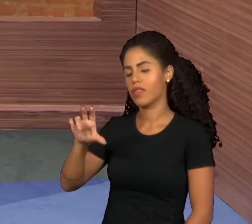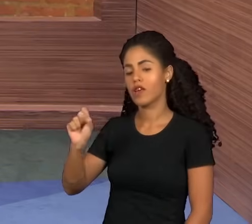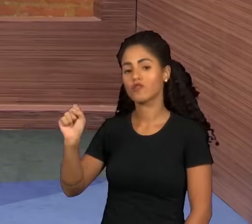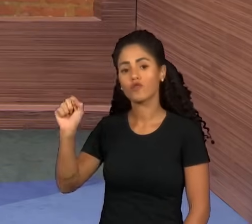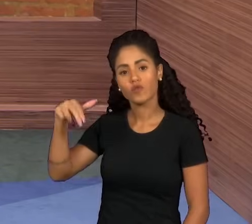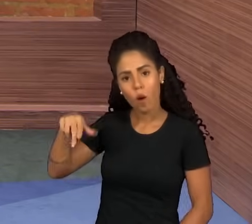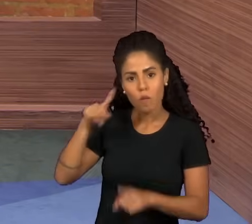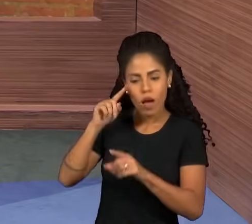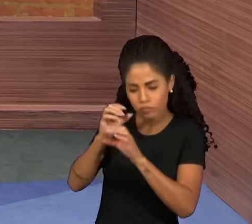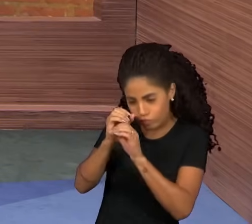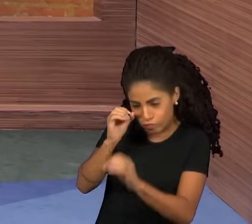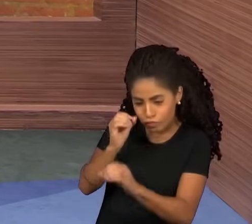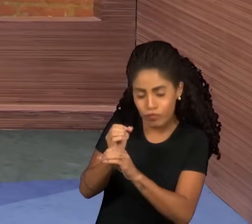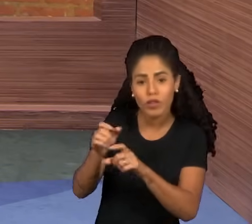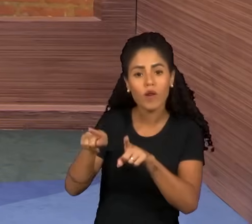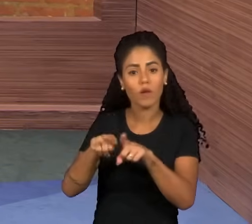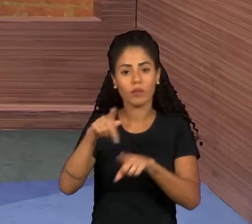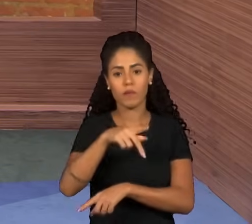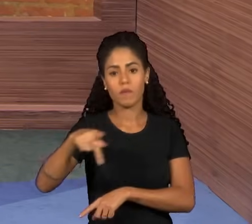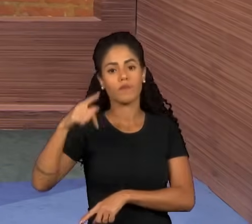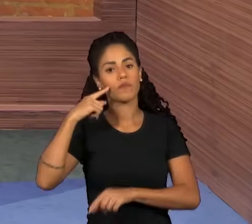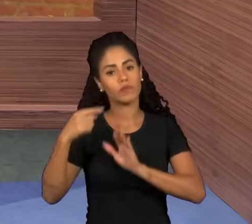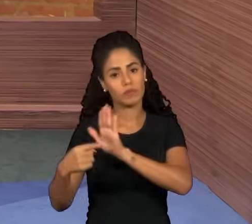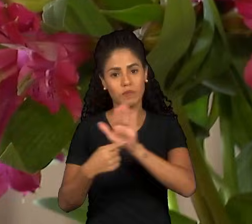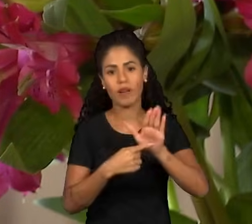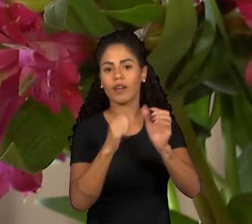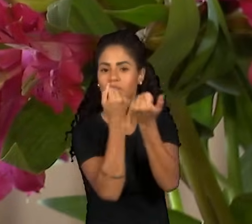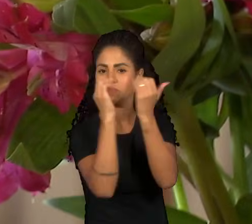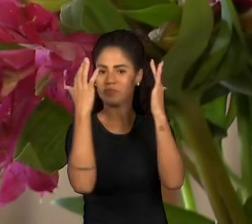mestre em biodiversidade vegetal e meio ambiente.